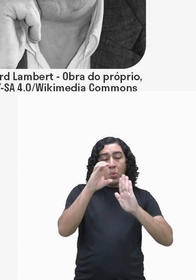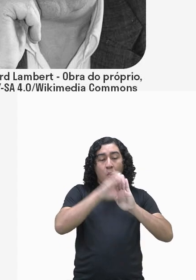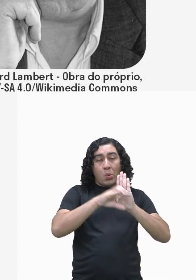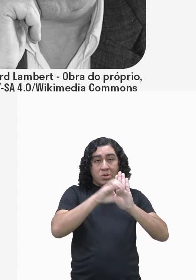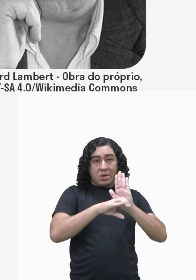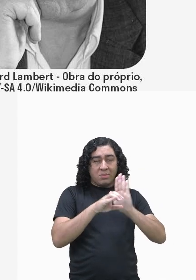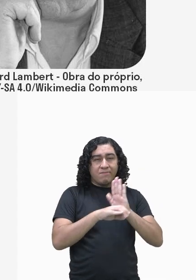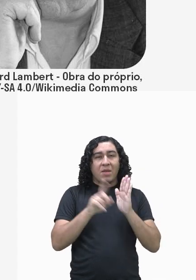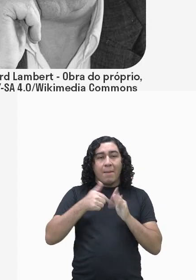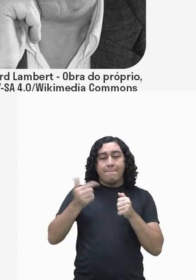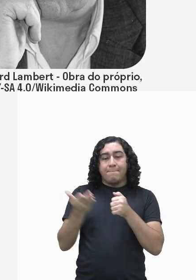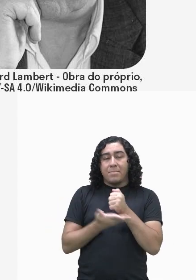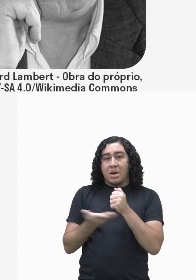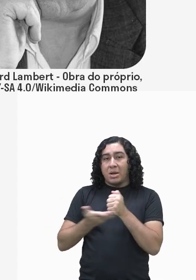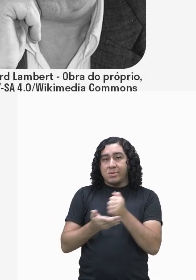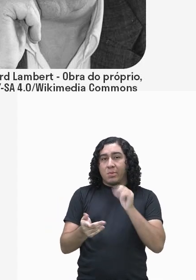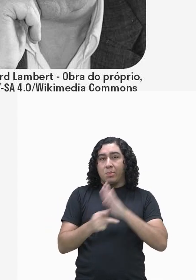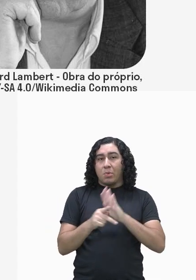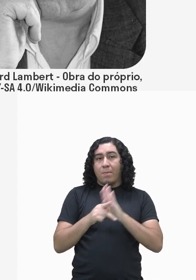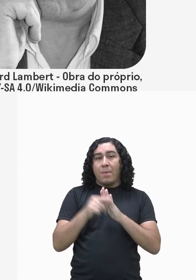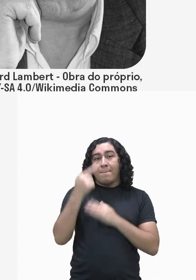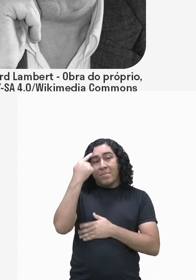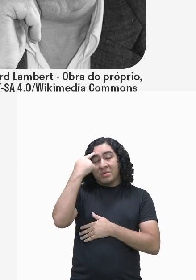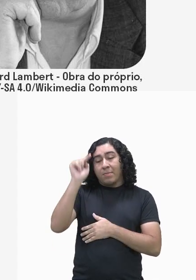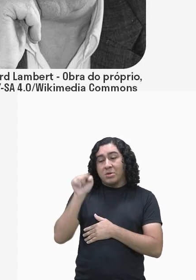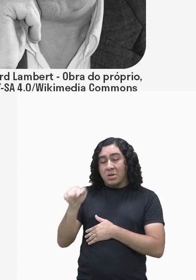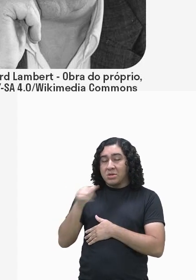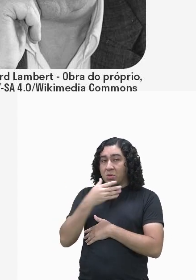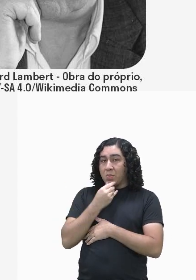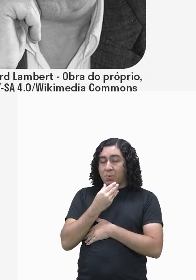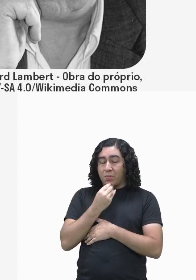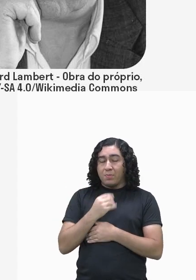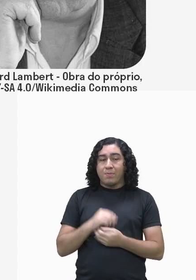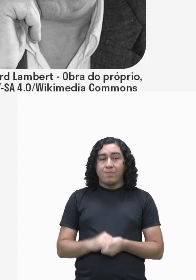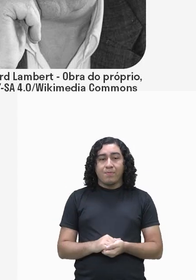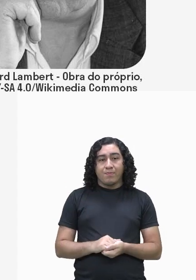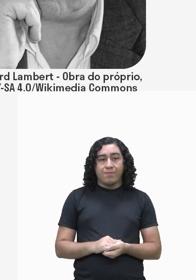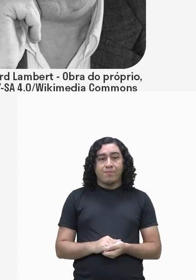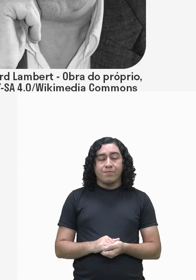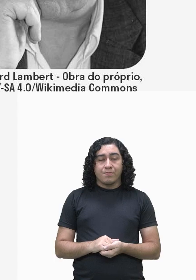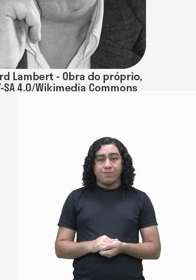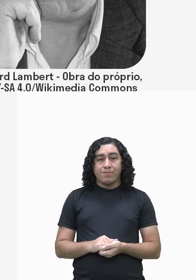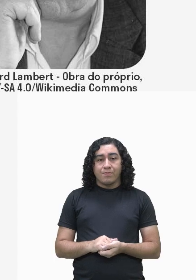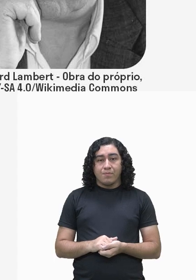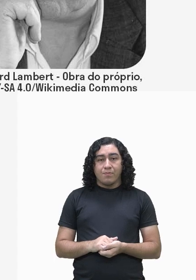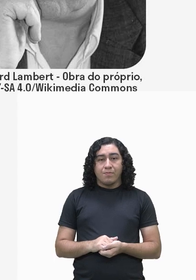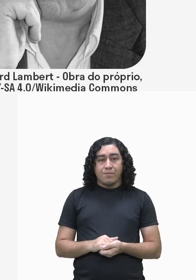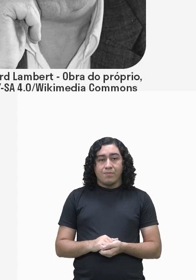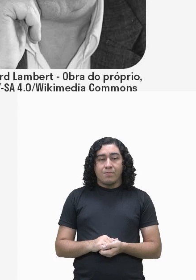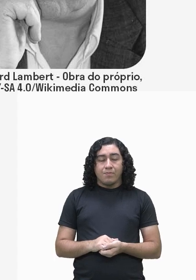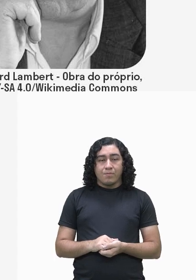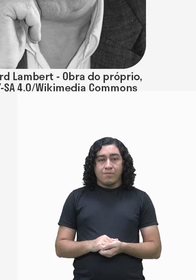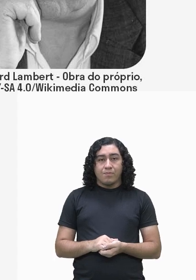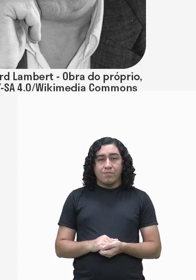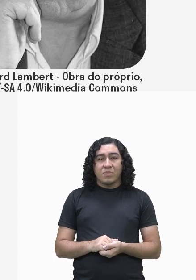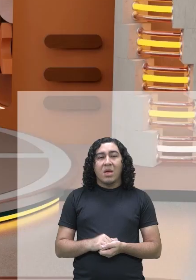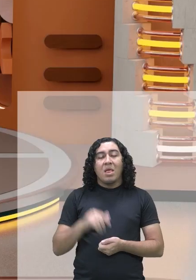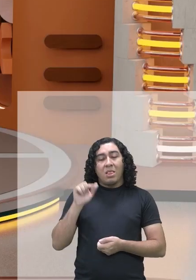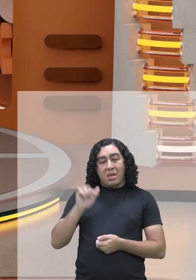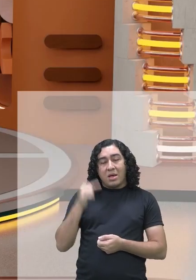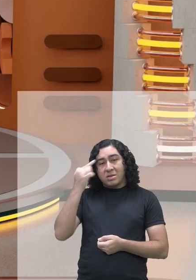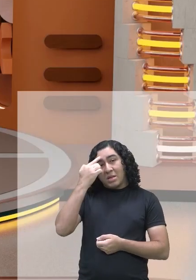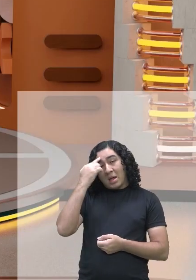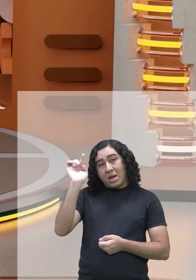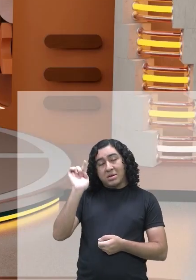são básicos no pensamento de Pierre Bourdieu, dentro desta linha construtivista,